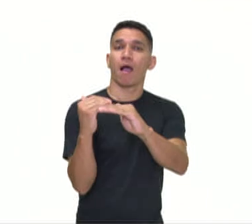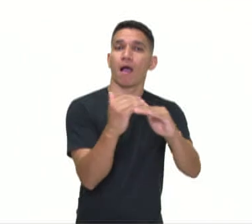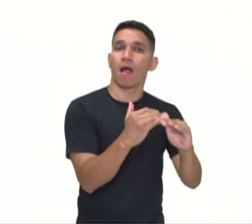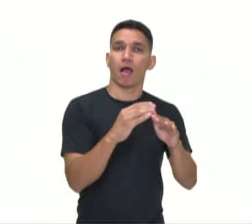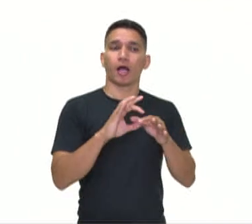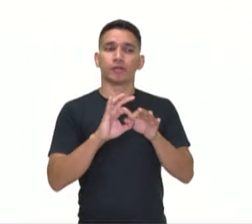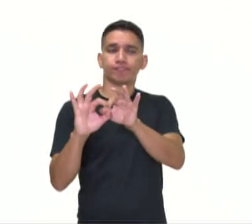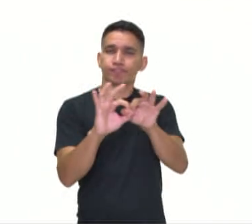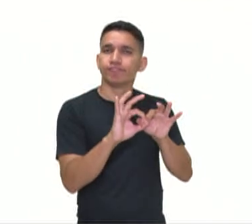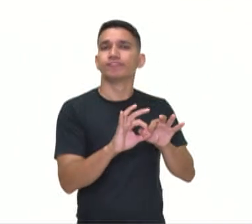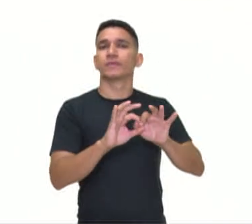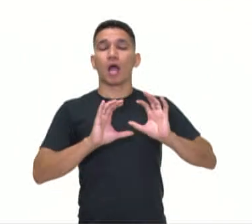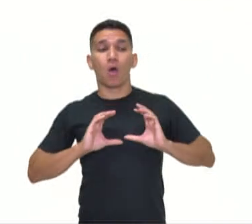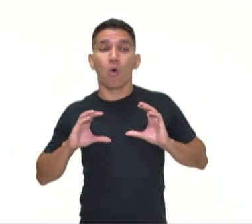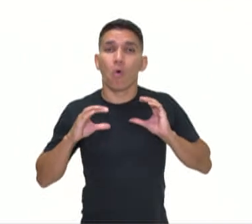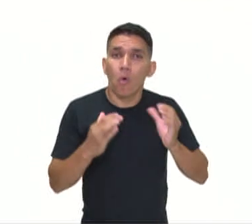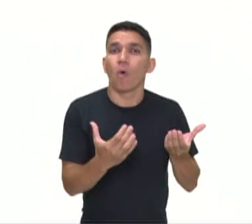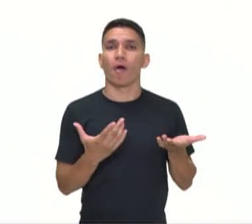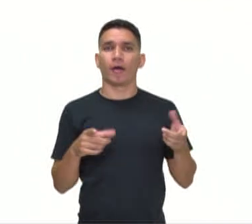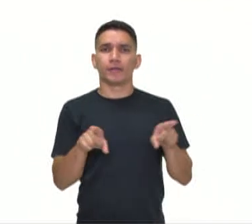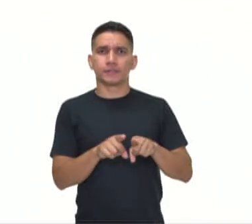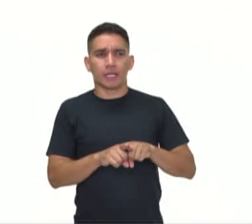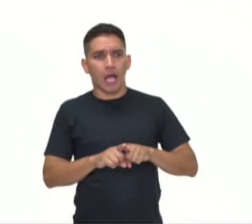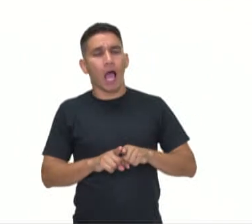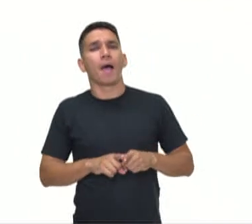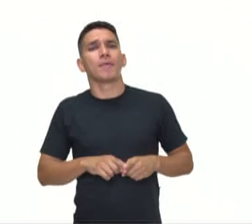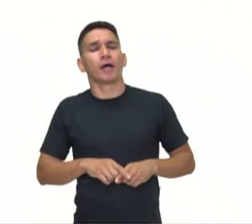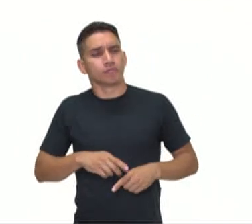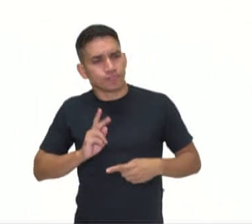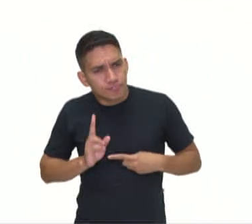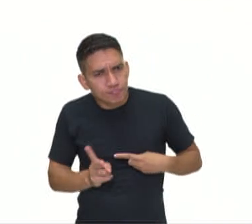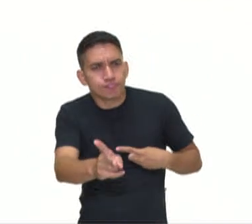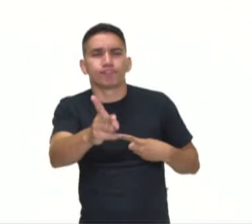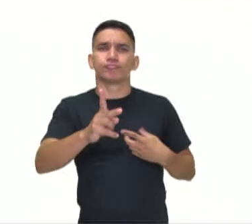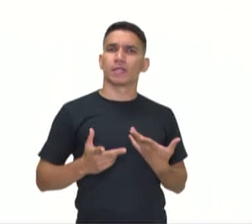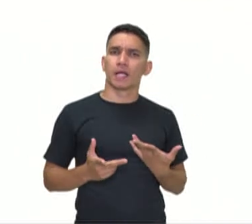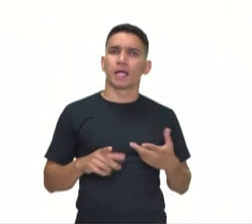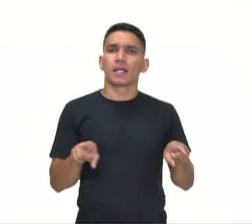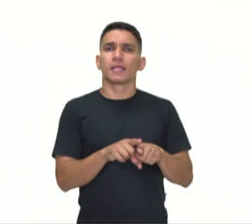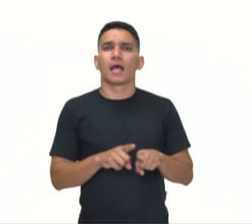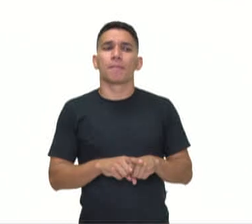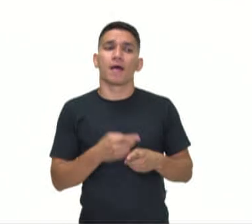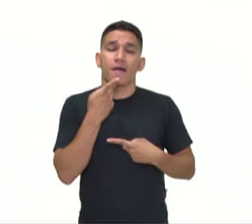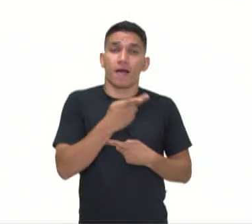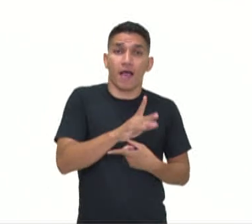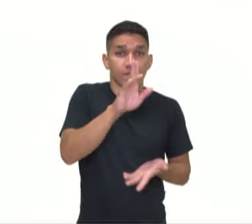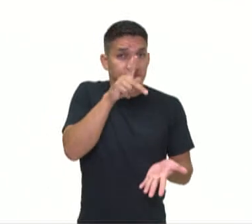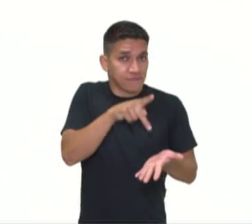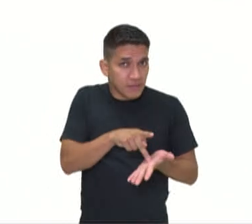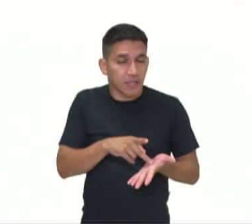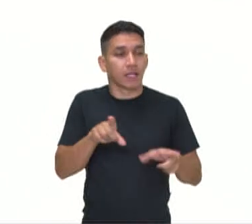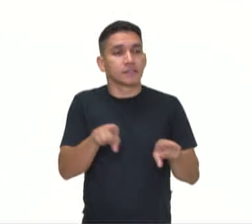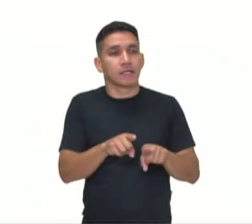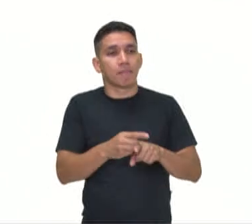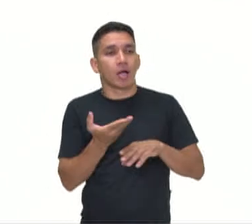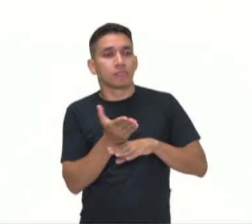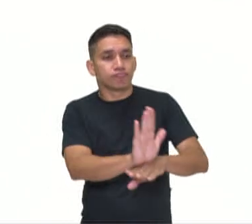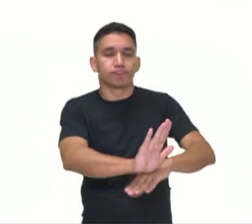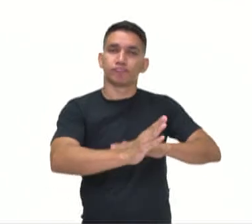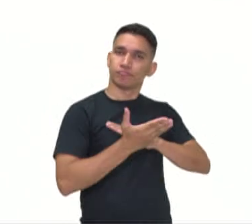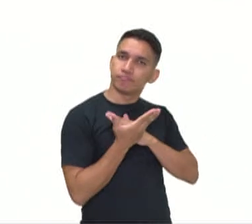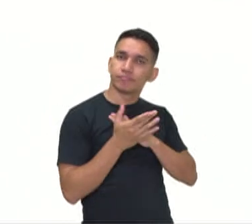a perseverança, a sinceridade, a colaboração, o